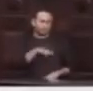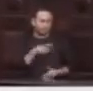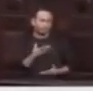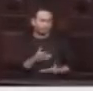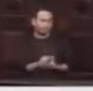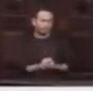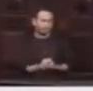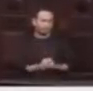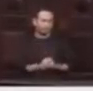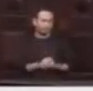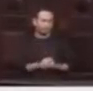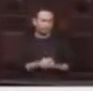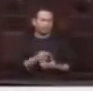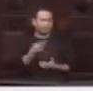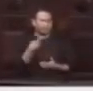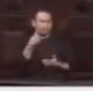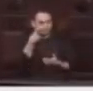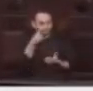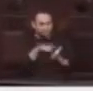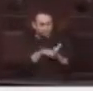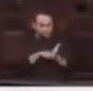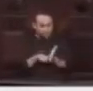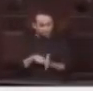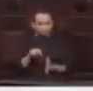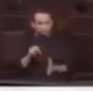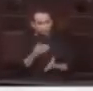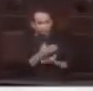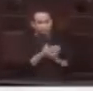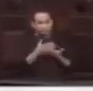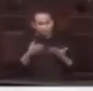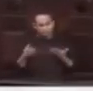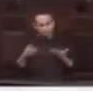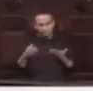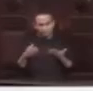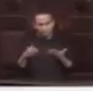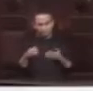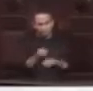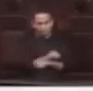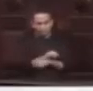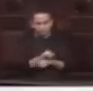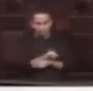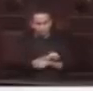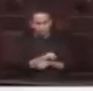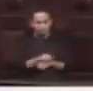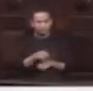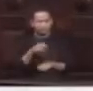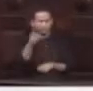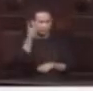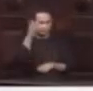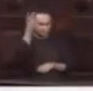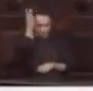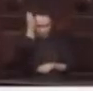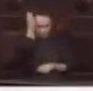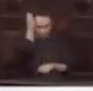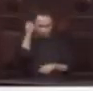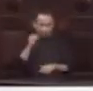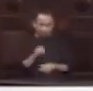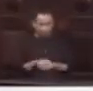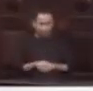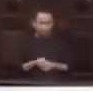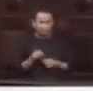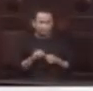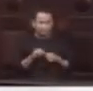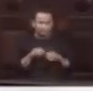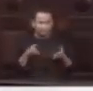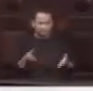nós vamos bloquear a sessão, nós vamos pedir verificação em todo, a começar por um projeto do deputado Eleomar Coelho, para não dizer que a gente está fazendo um projeto de outros. Okay. Vamos fazer da própria